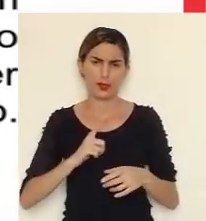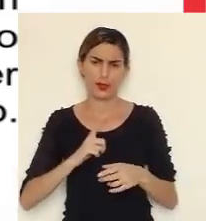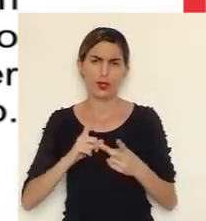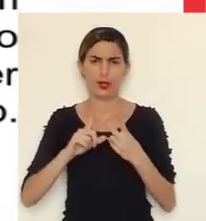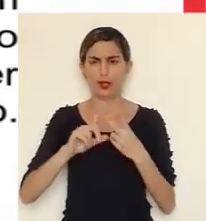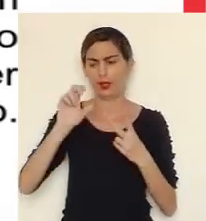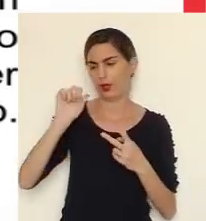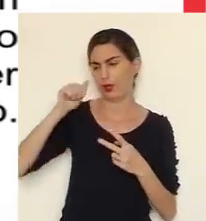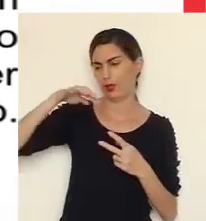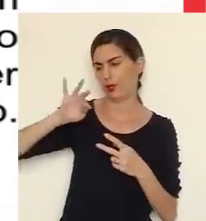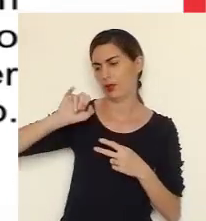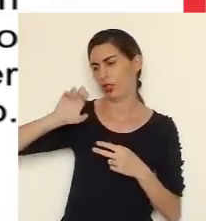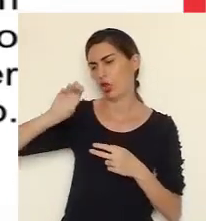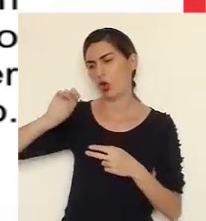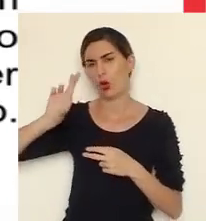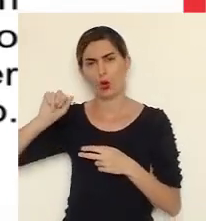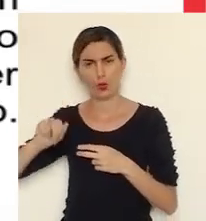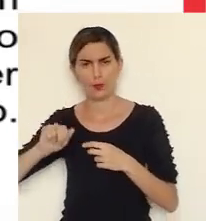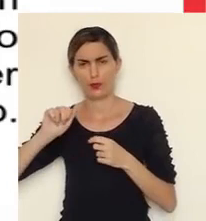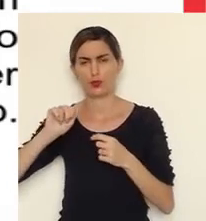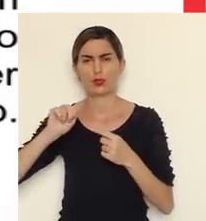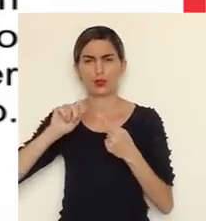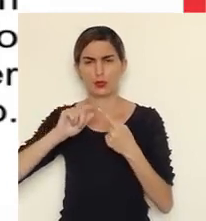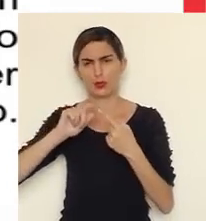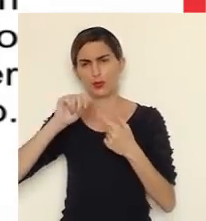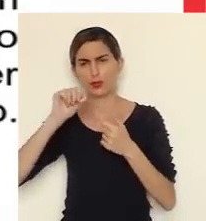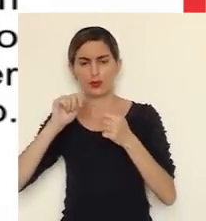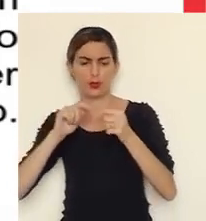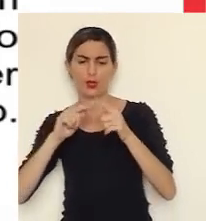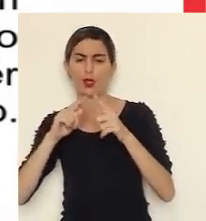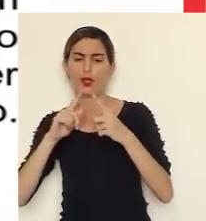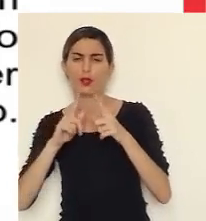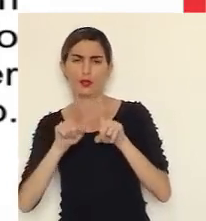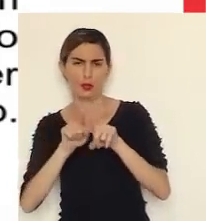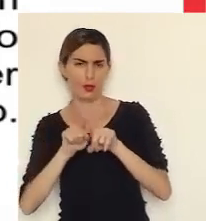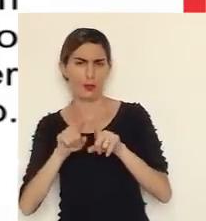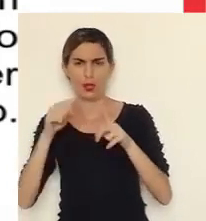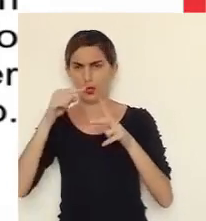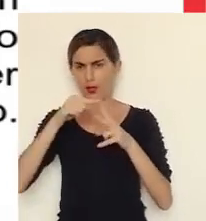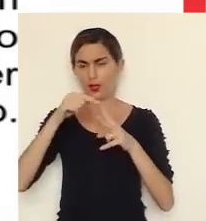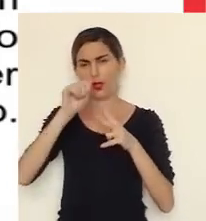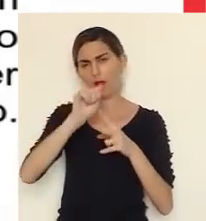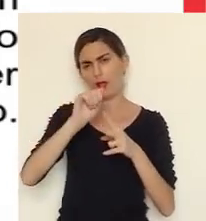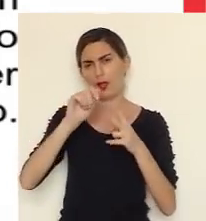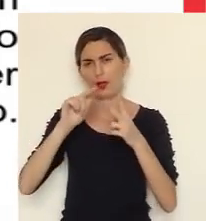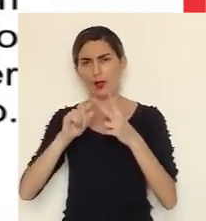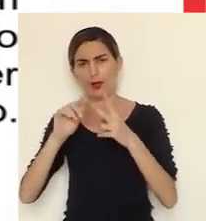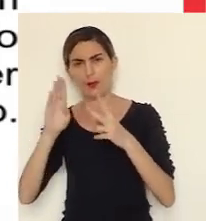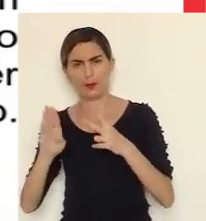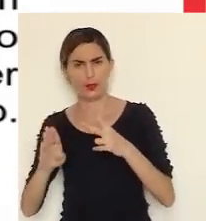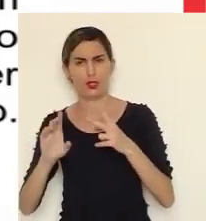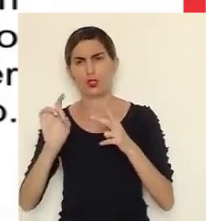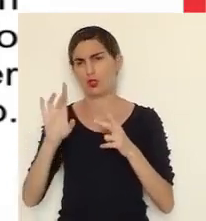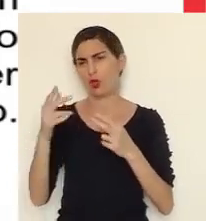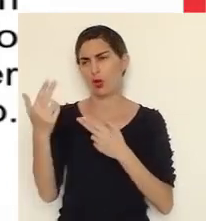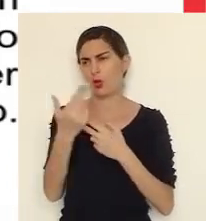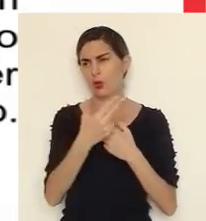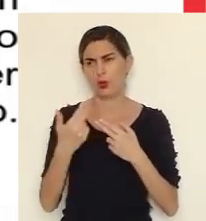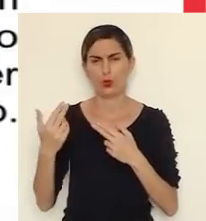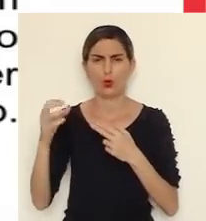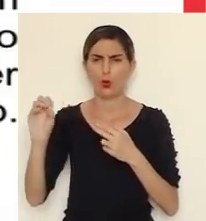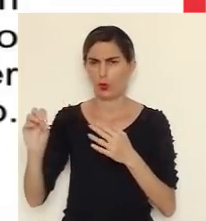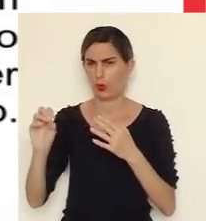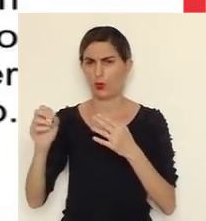indivíduos possuem os anticorpos anti-A e anti-B, eles não poderão receber sangue de ninguém, a não ser de